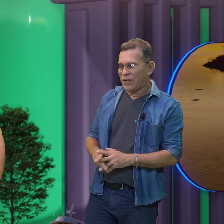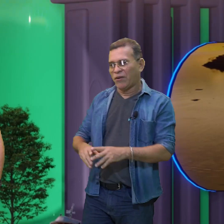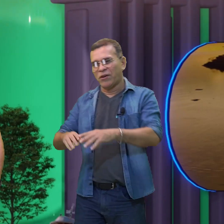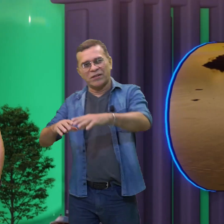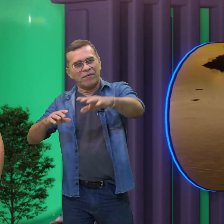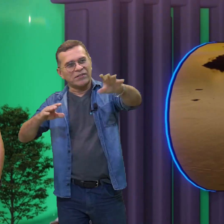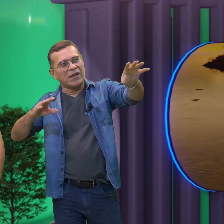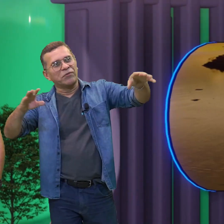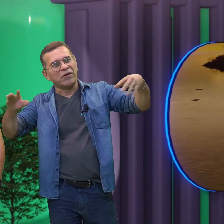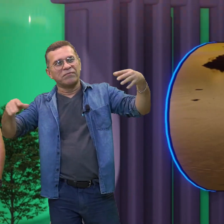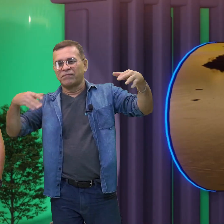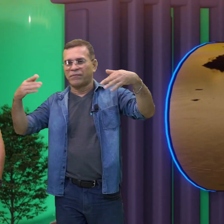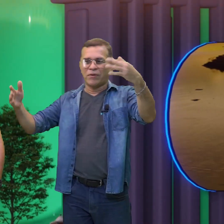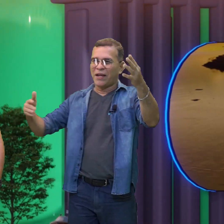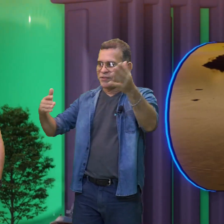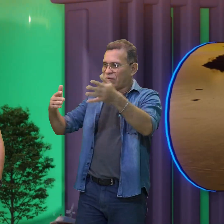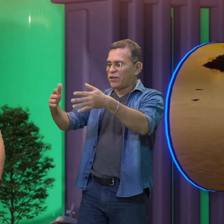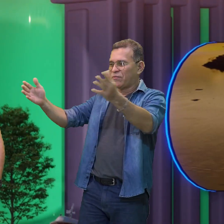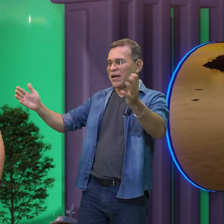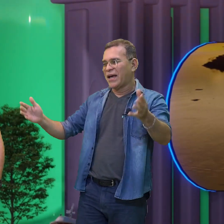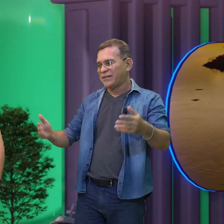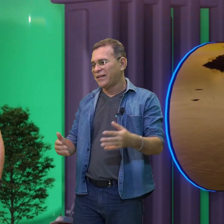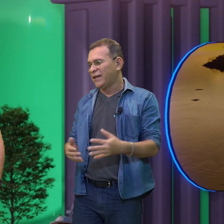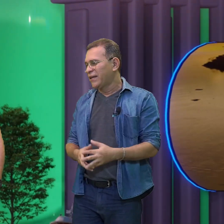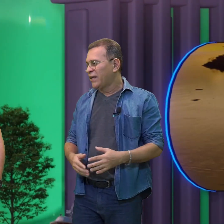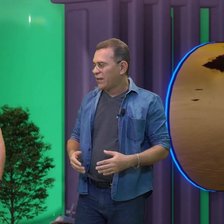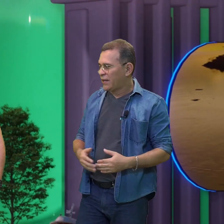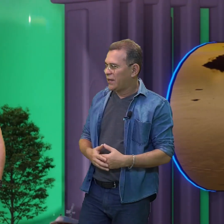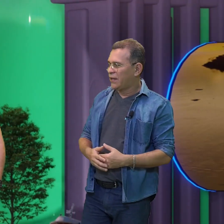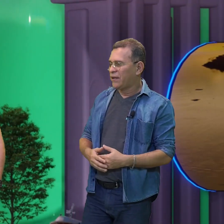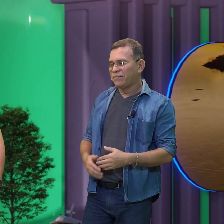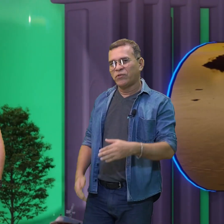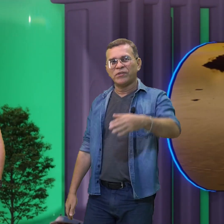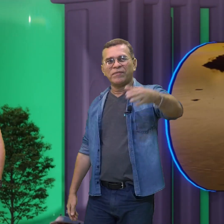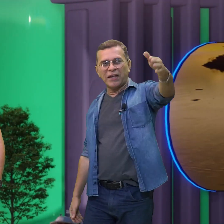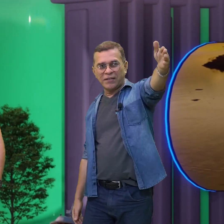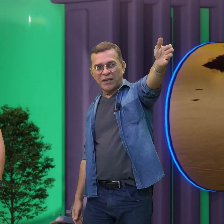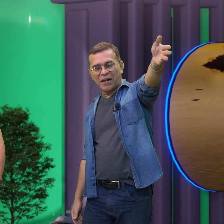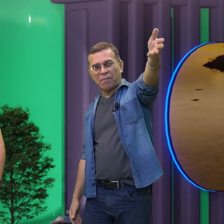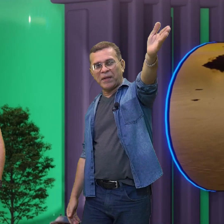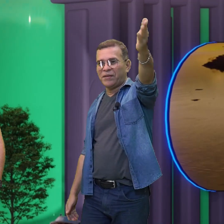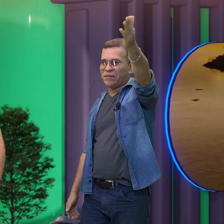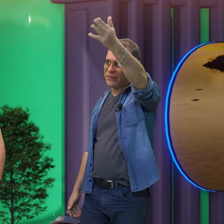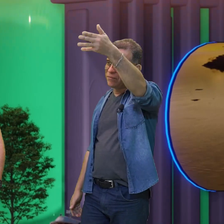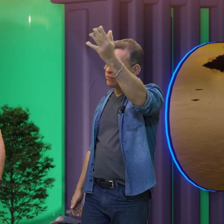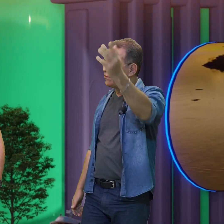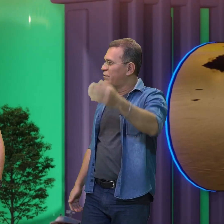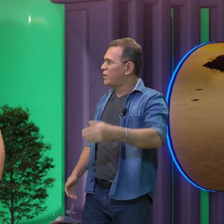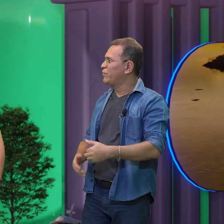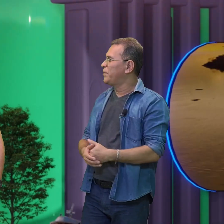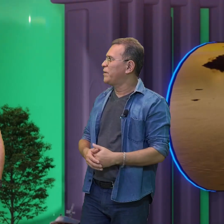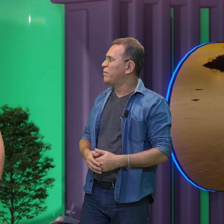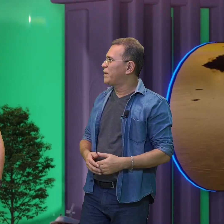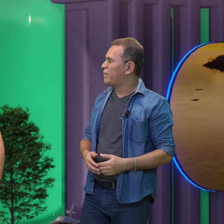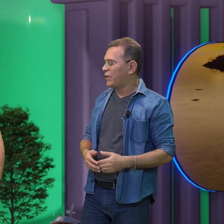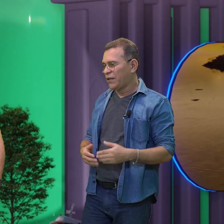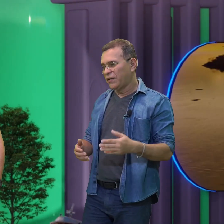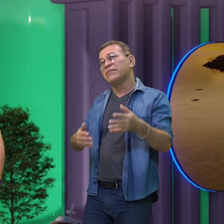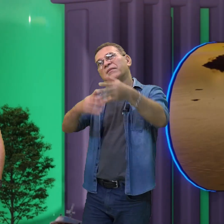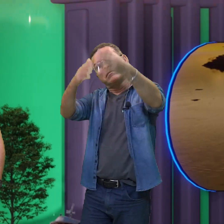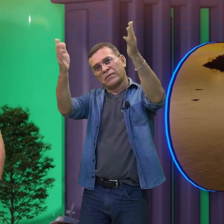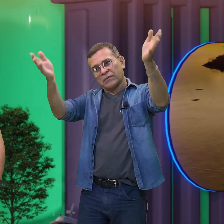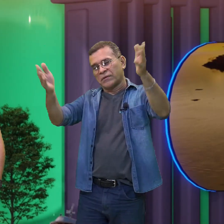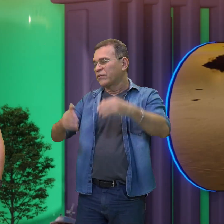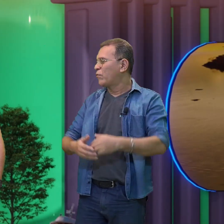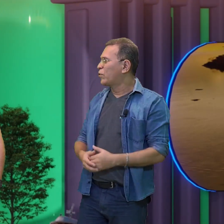Aí eu falei, agora, devastaram toda a floresta, agora são casas, né, inclusive aquele garapé ali, todos já sumiram, né,